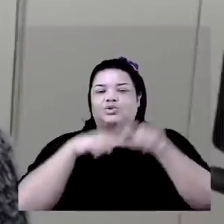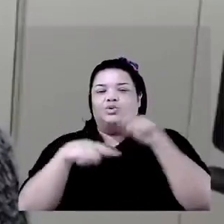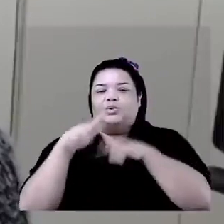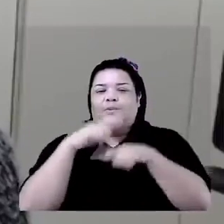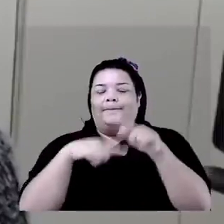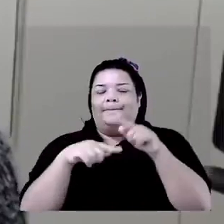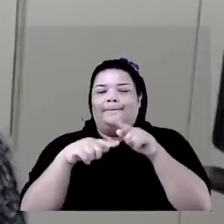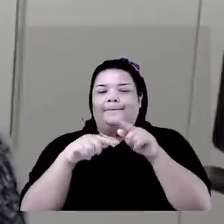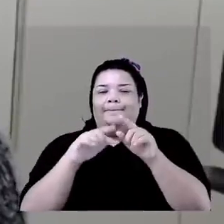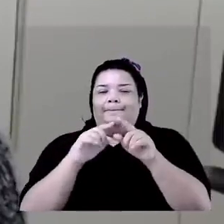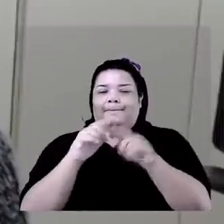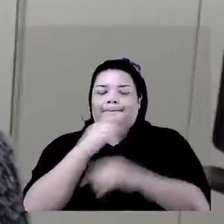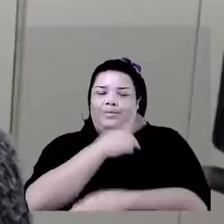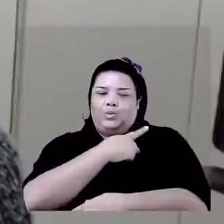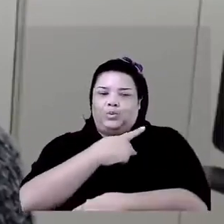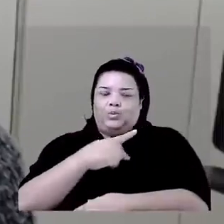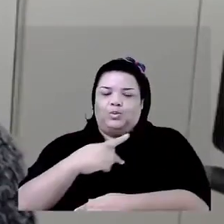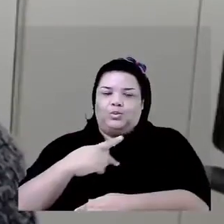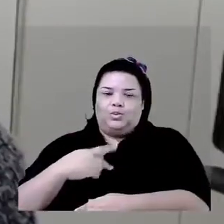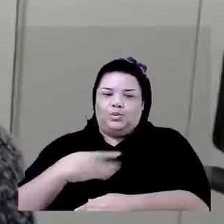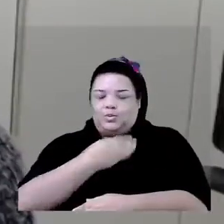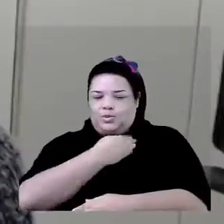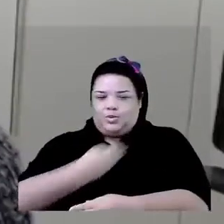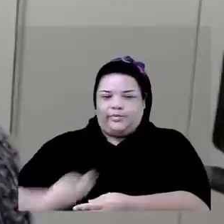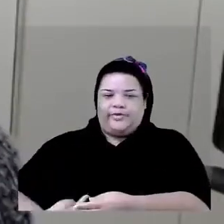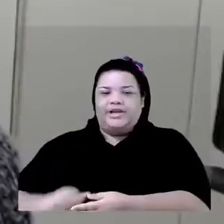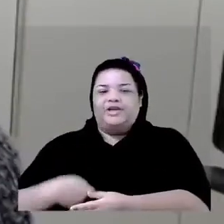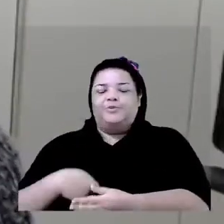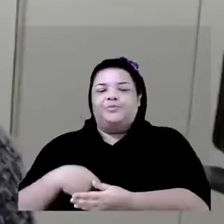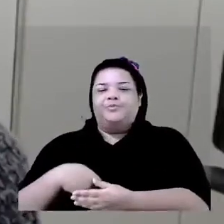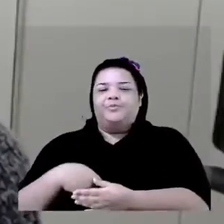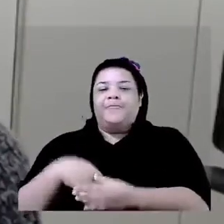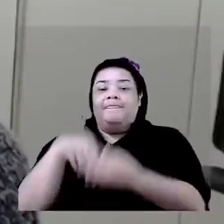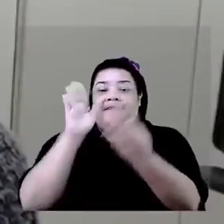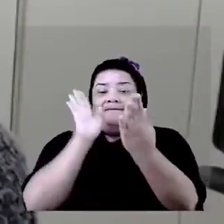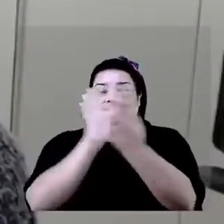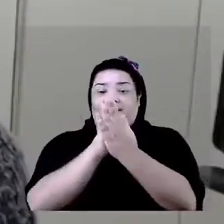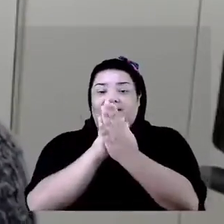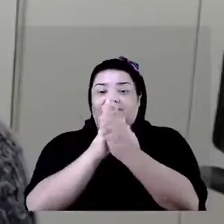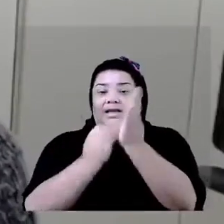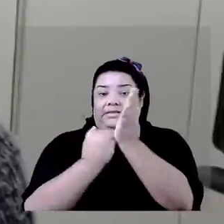vezes o enfrentamento da crise climática ele vai demandar